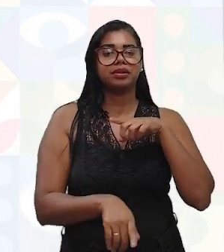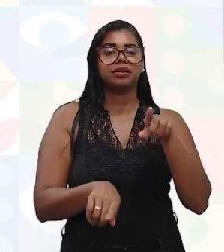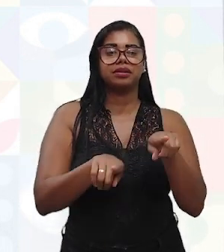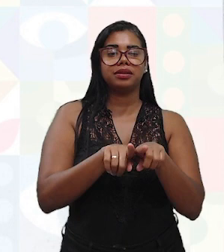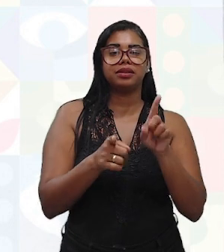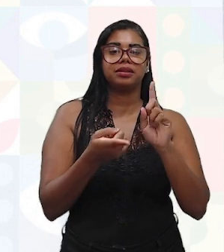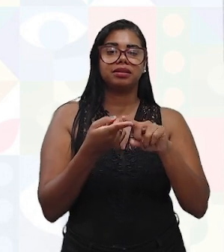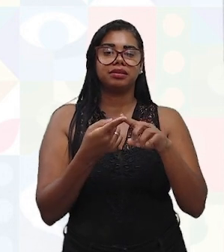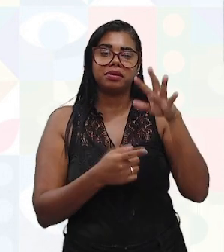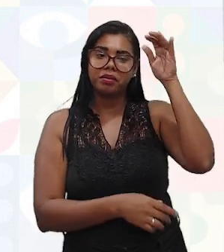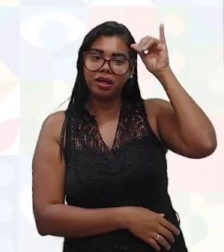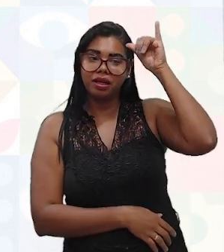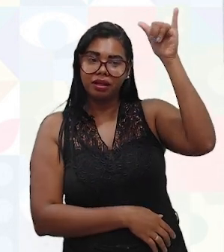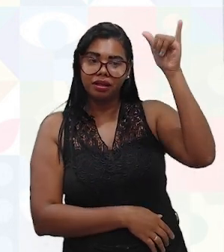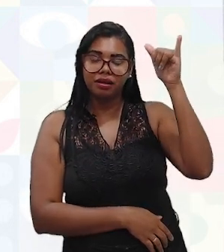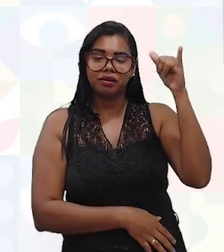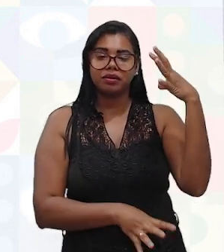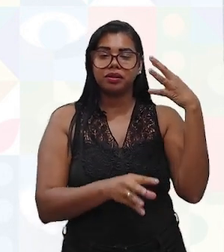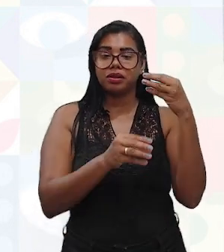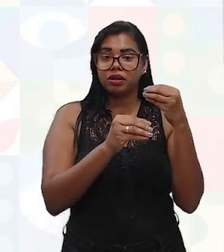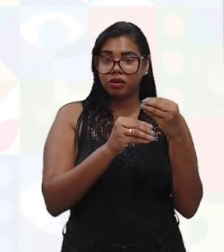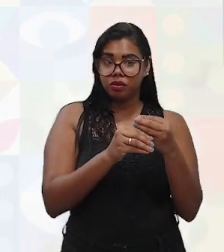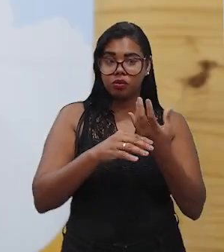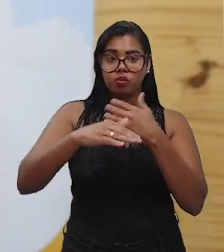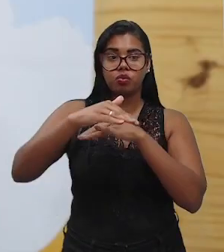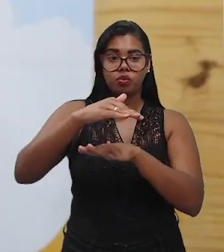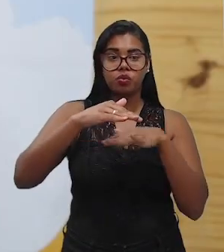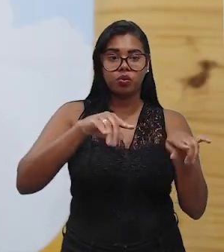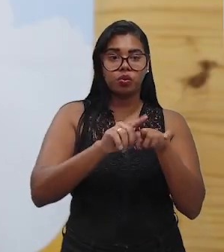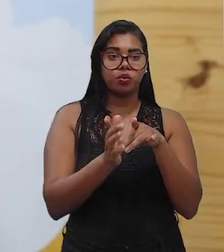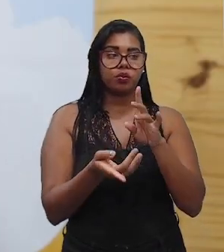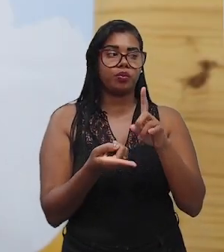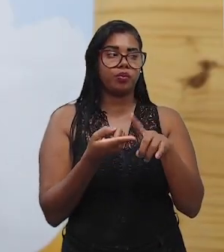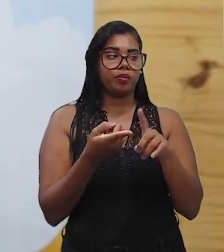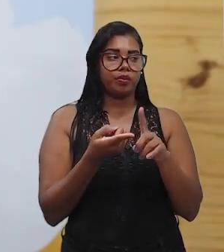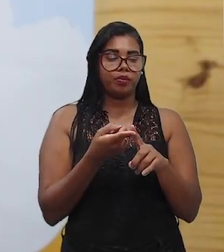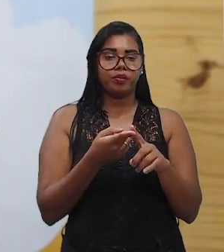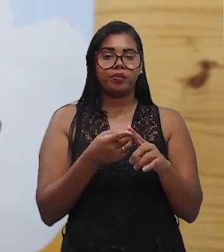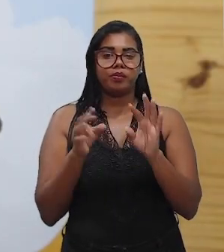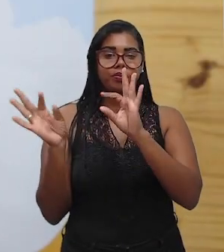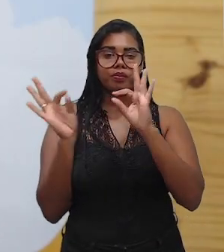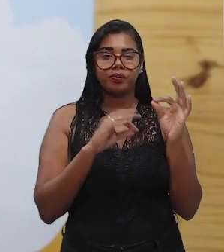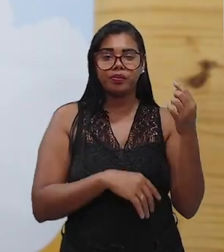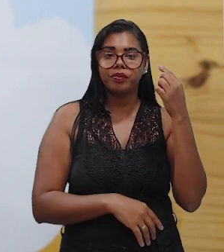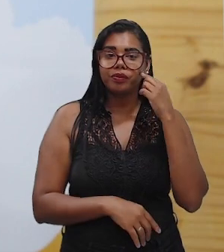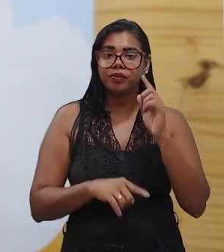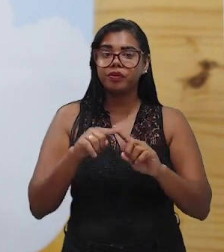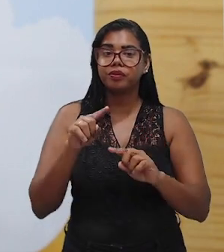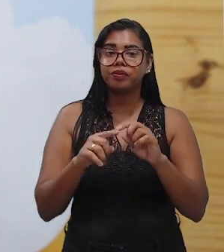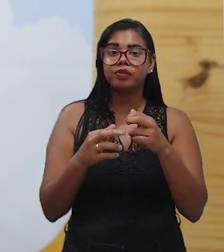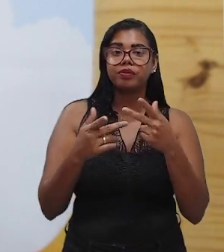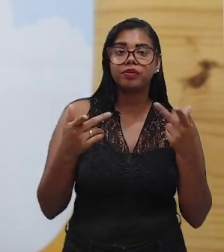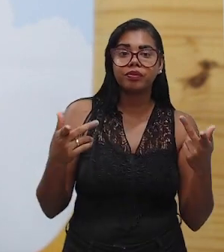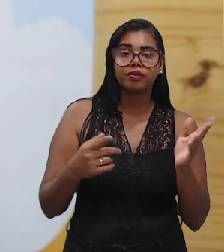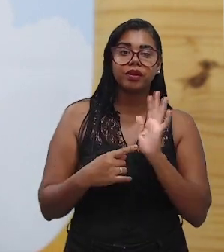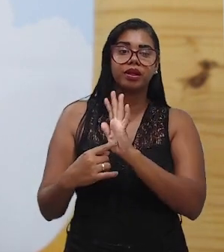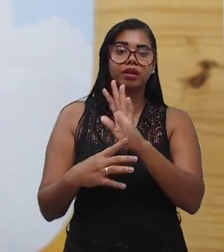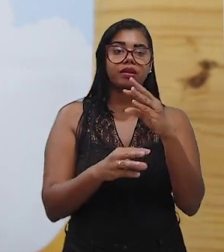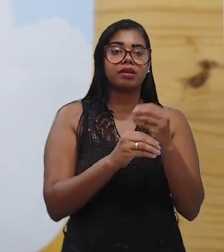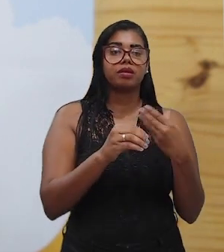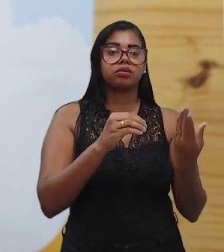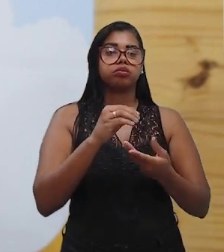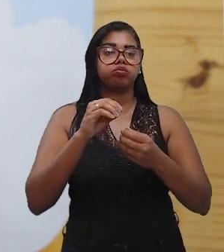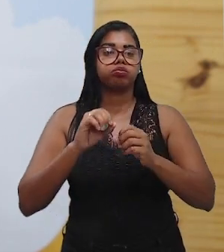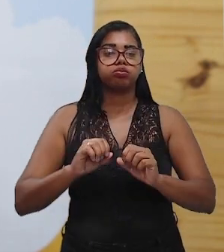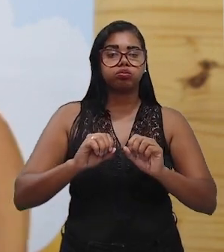estoque para evitar custos excessivos de armazenamento e da obsolescência do produto. É determinado com base no volume